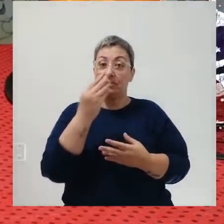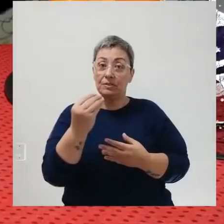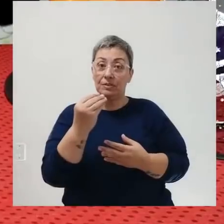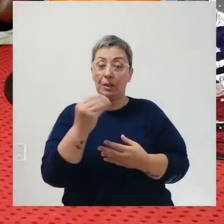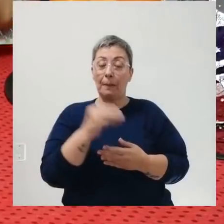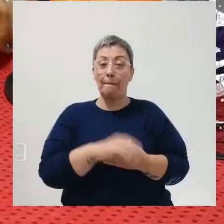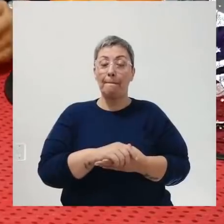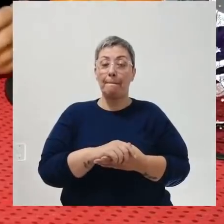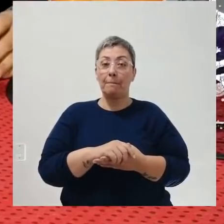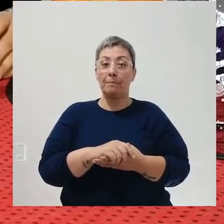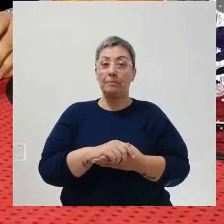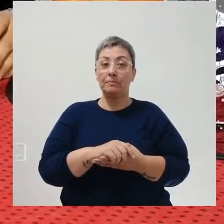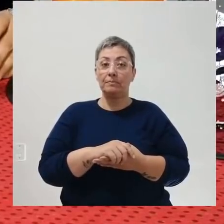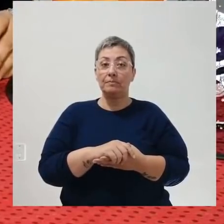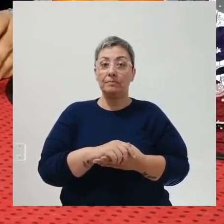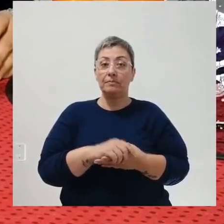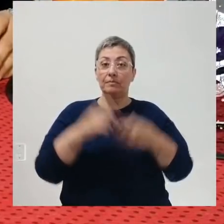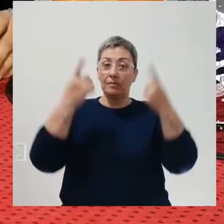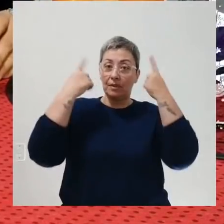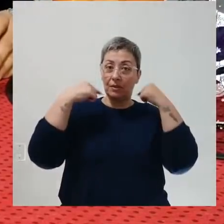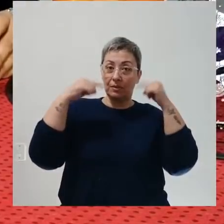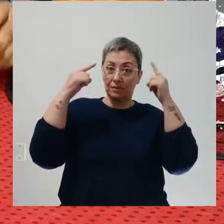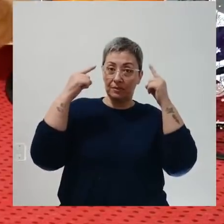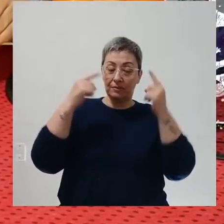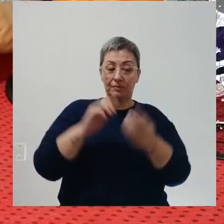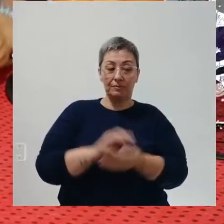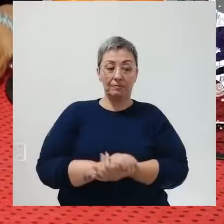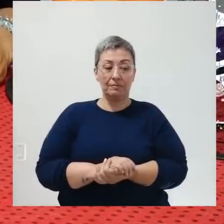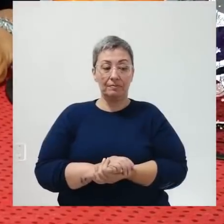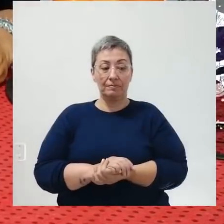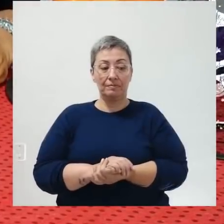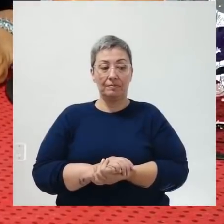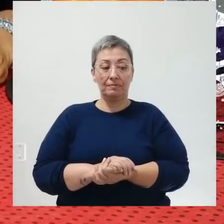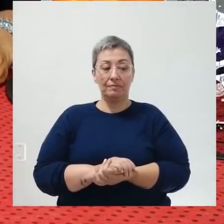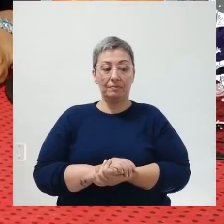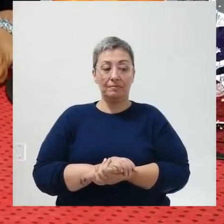lobo e o cordeiro.